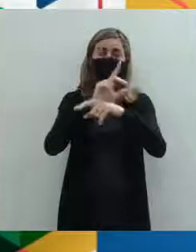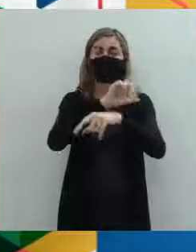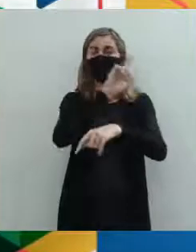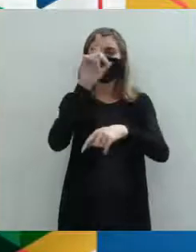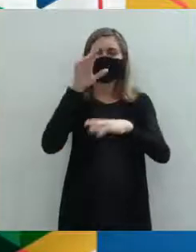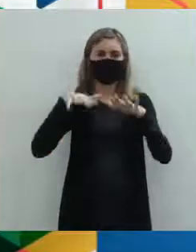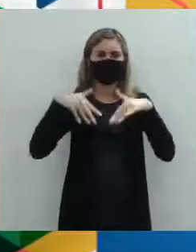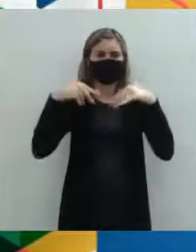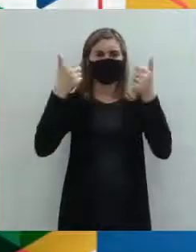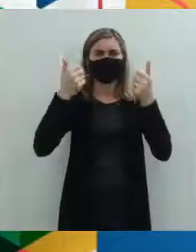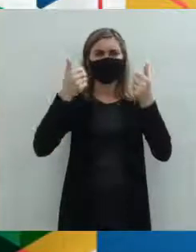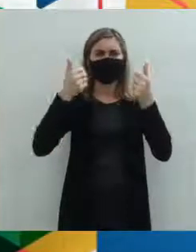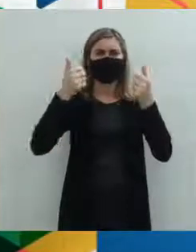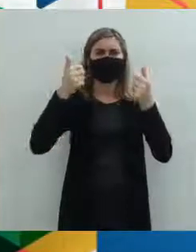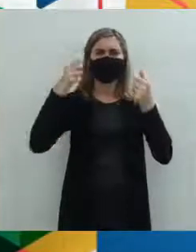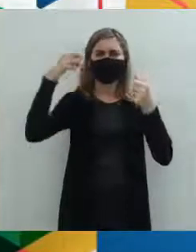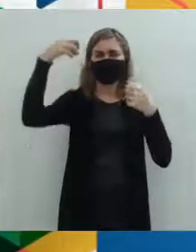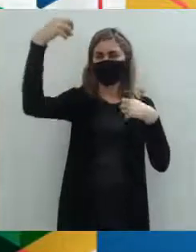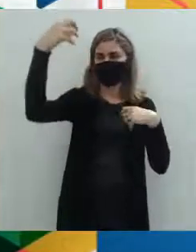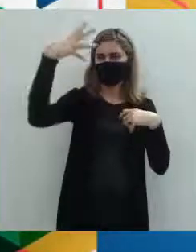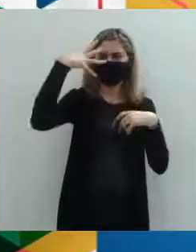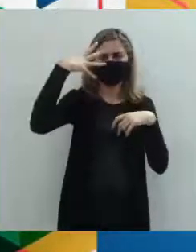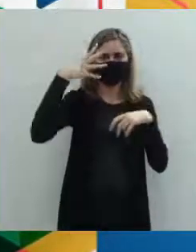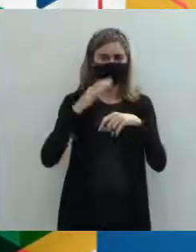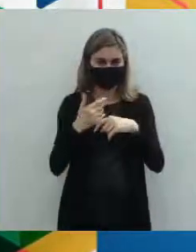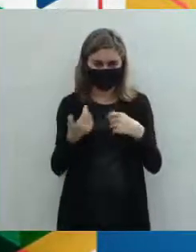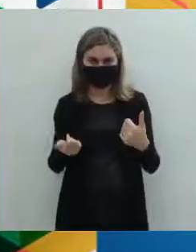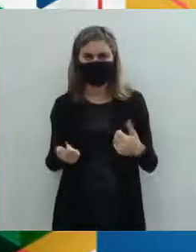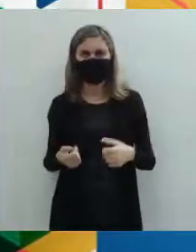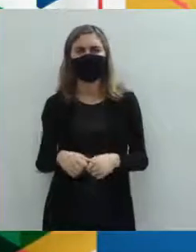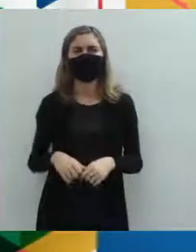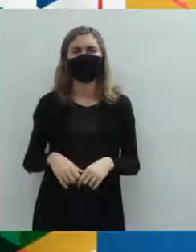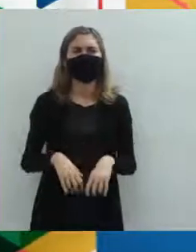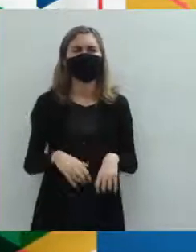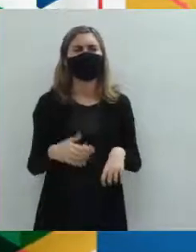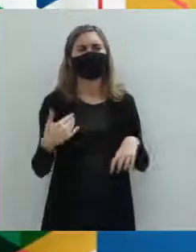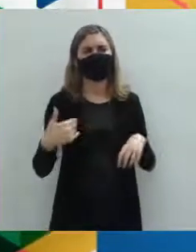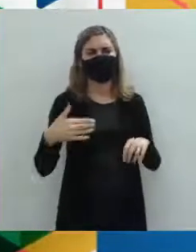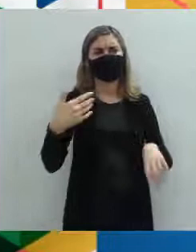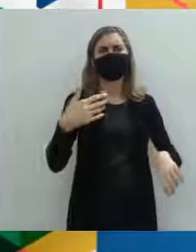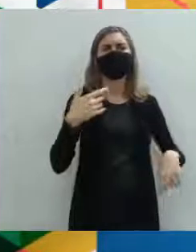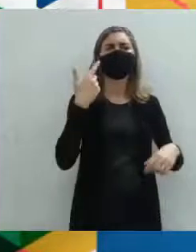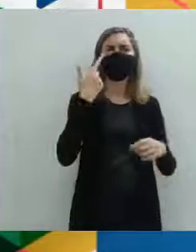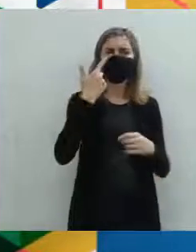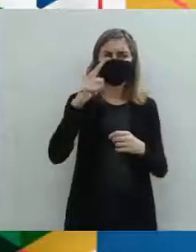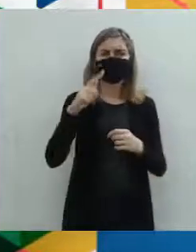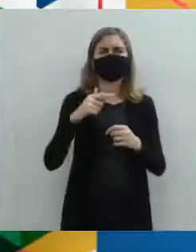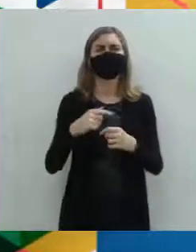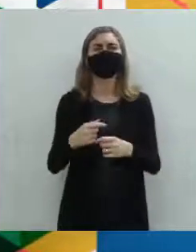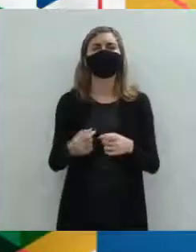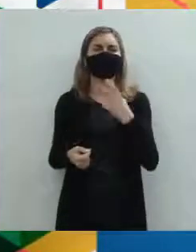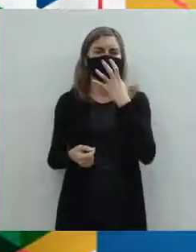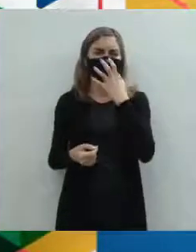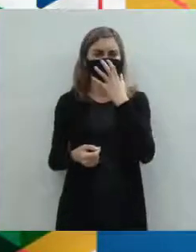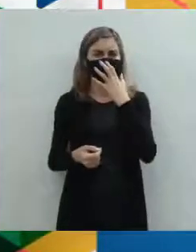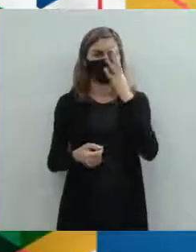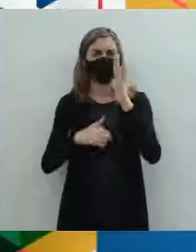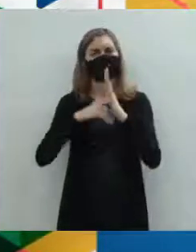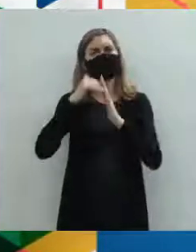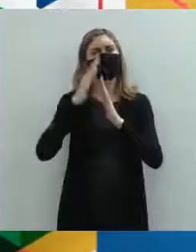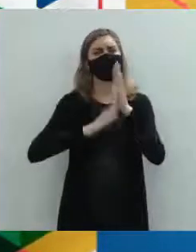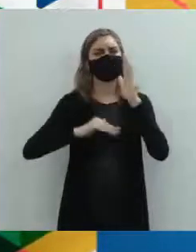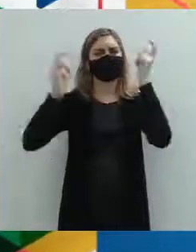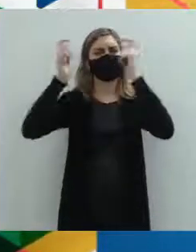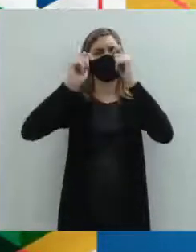melhores. Uma luz no final do túnel, ok? Então, mais adiante a gente vê que os pintores, artistas